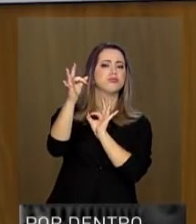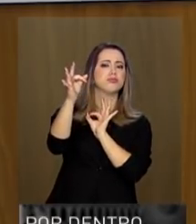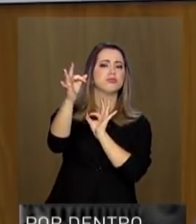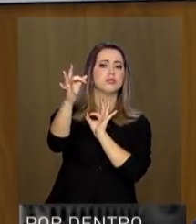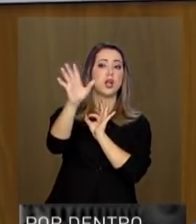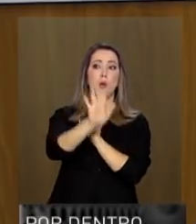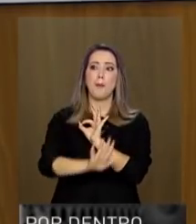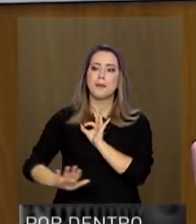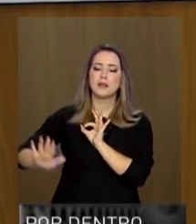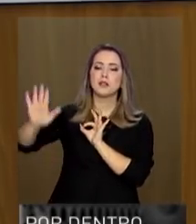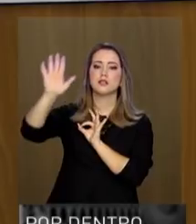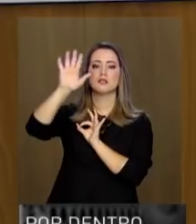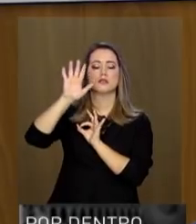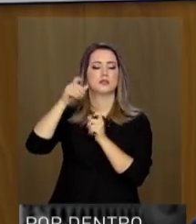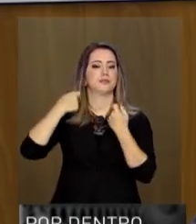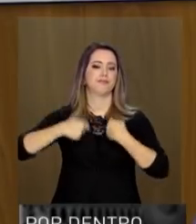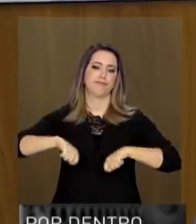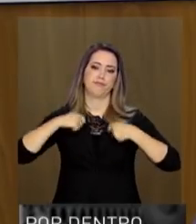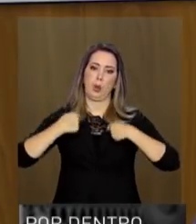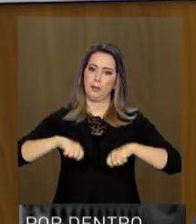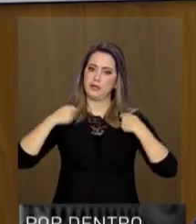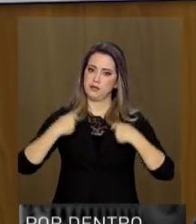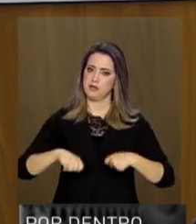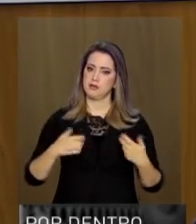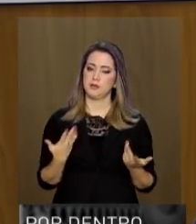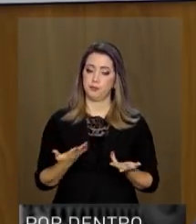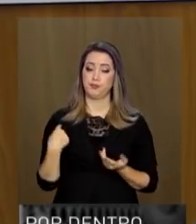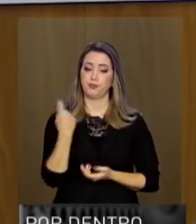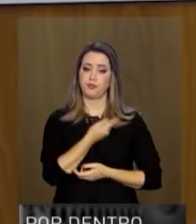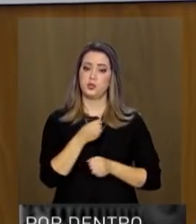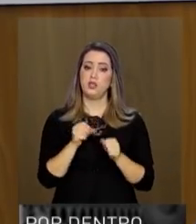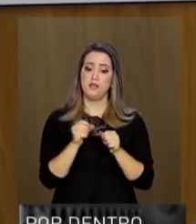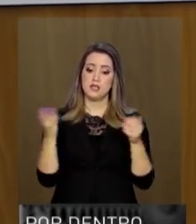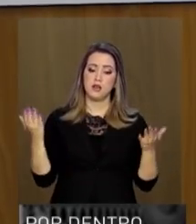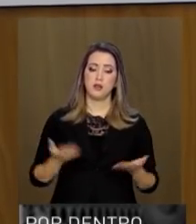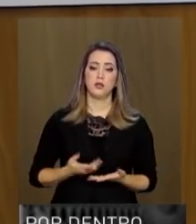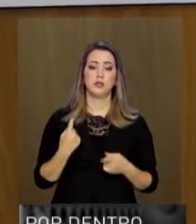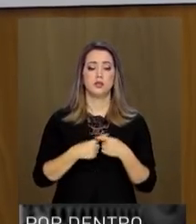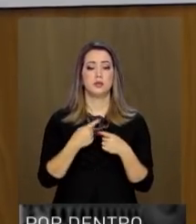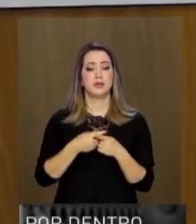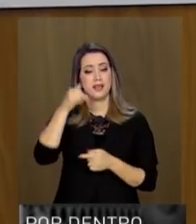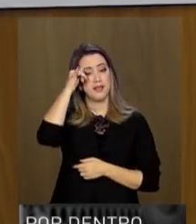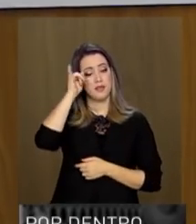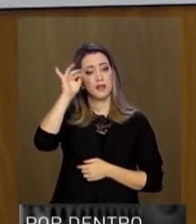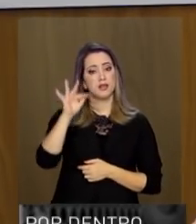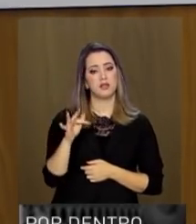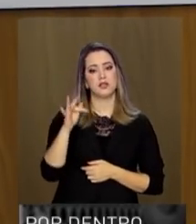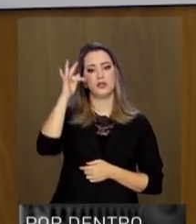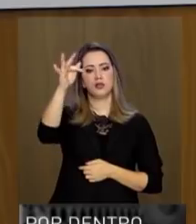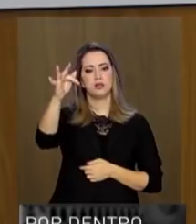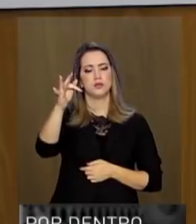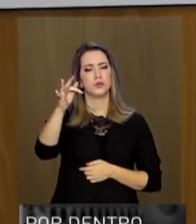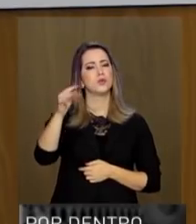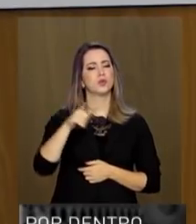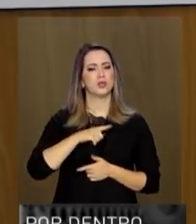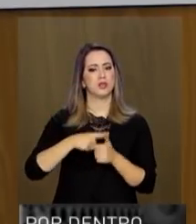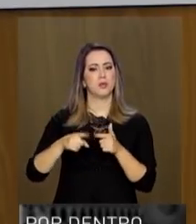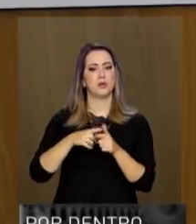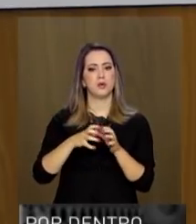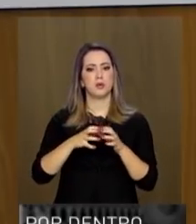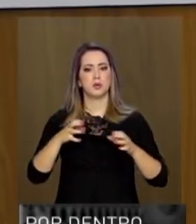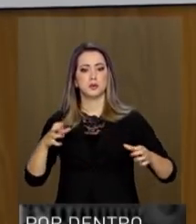para uma questão de país, né? Então nós estamos fazendo a reforma da Previdência agora para impedir com que haja um problema mais forte lá no futuro. Então veja,